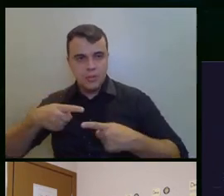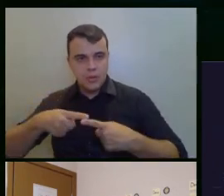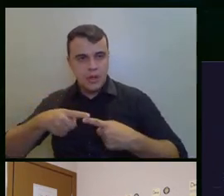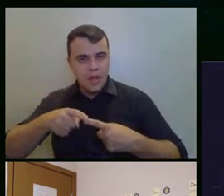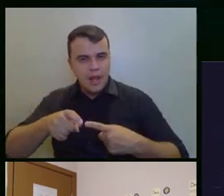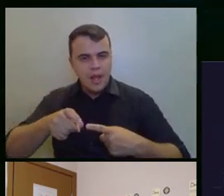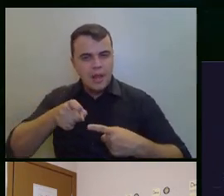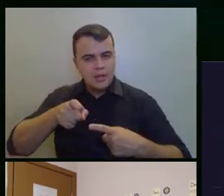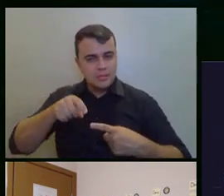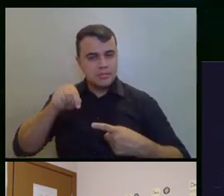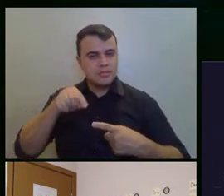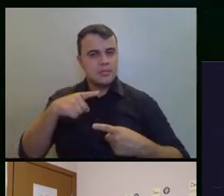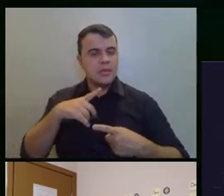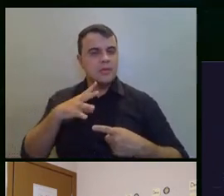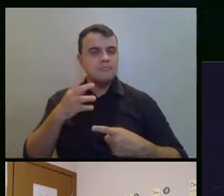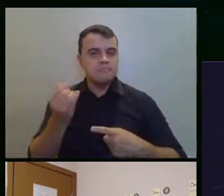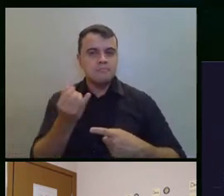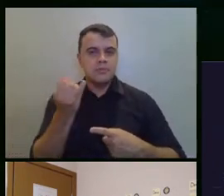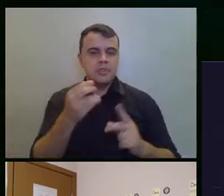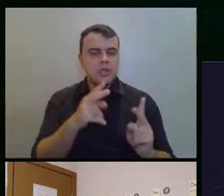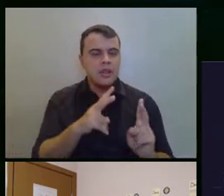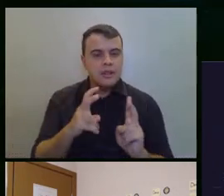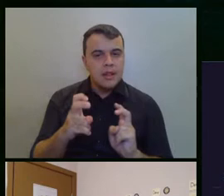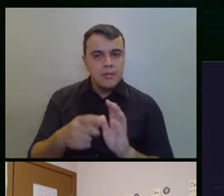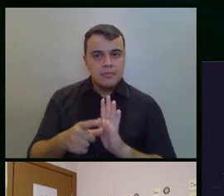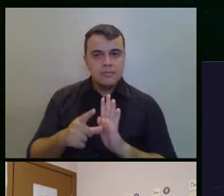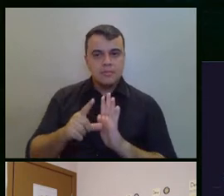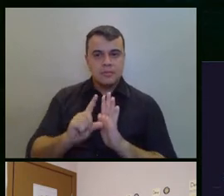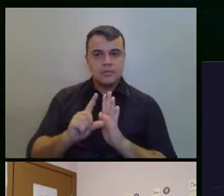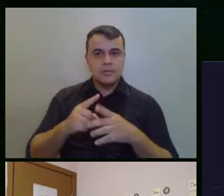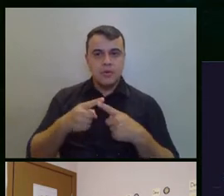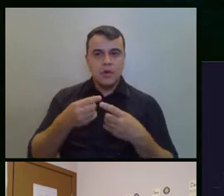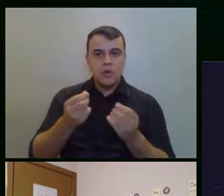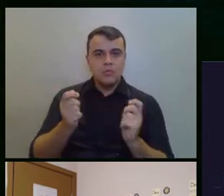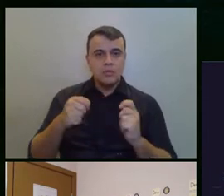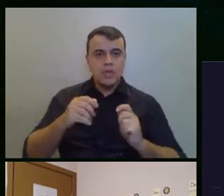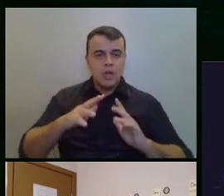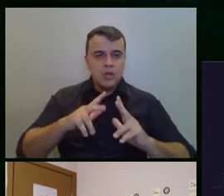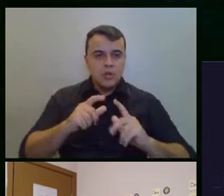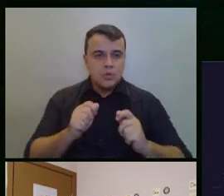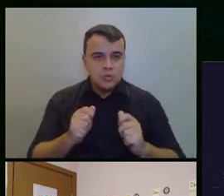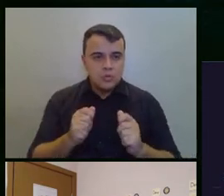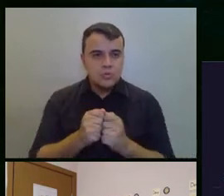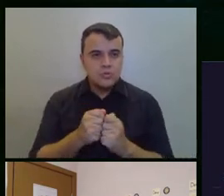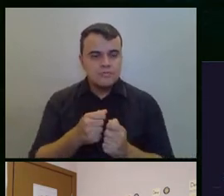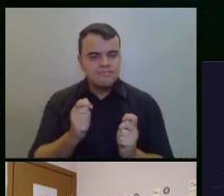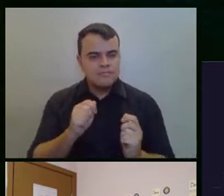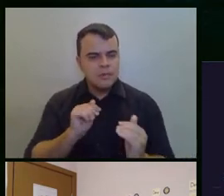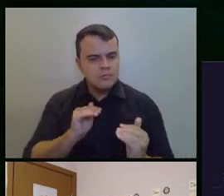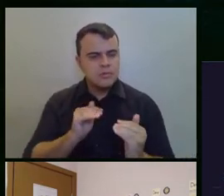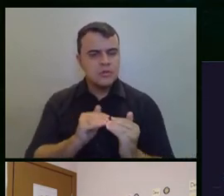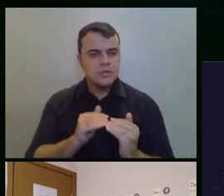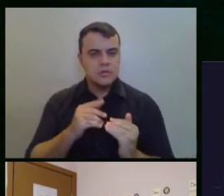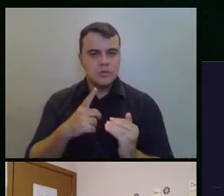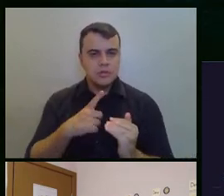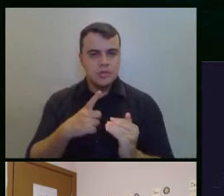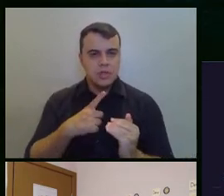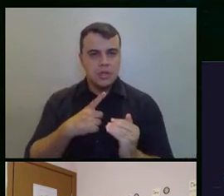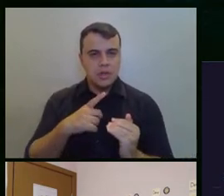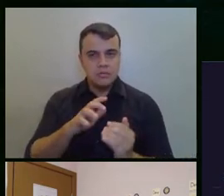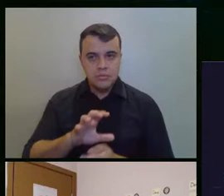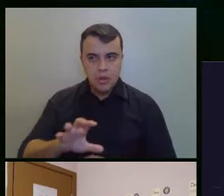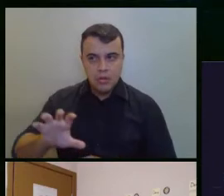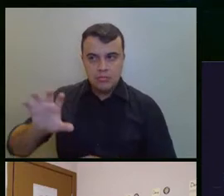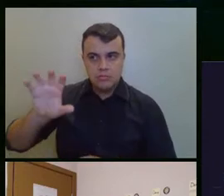considerando esses dois temas anteriores né e de como tudo isso junto faz sentido quando você chega em nuvem